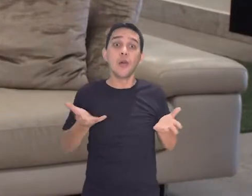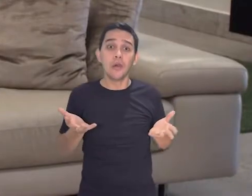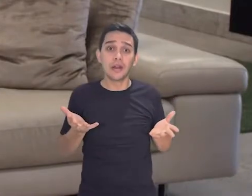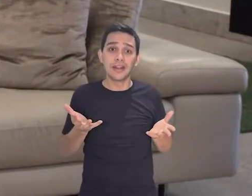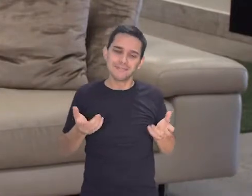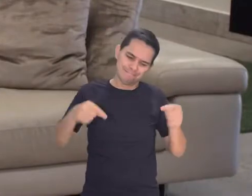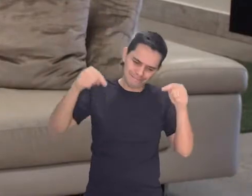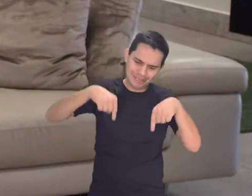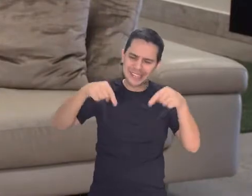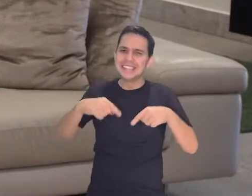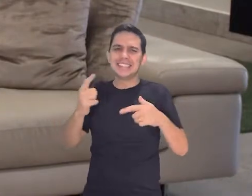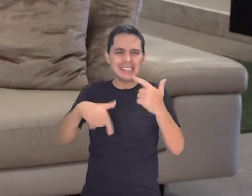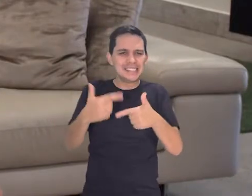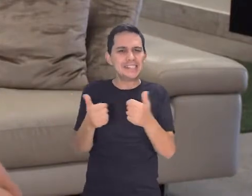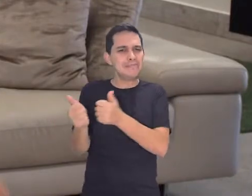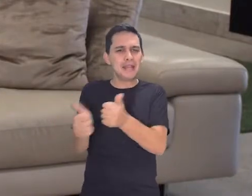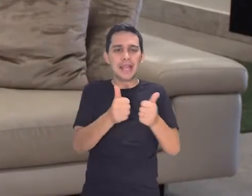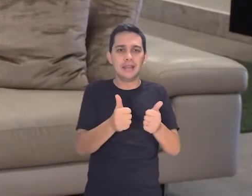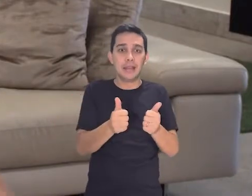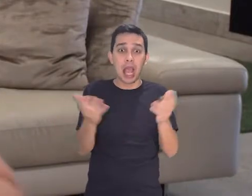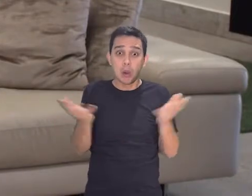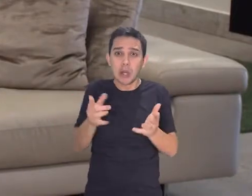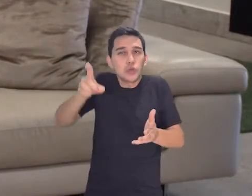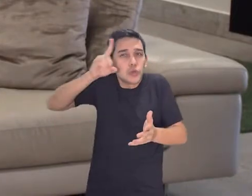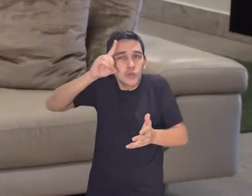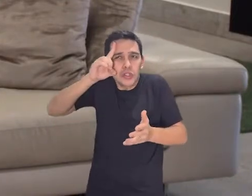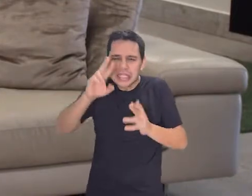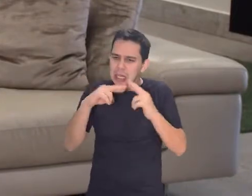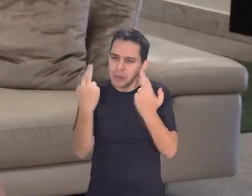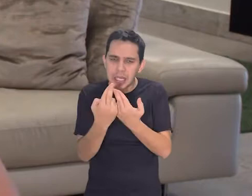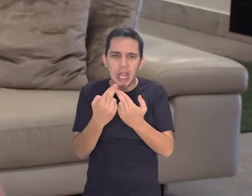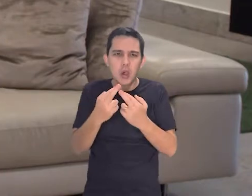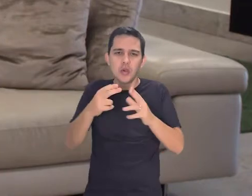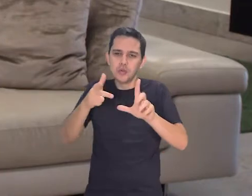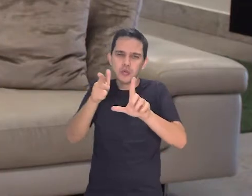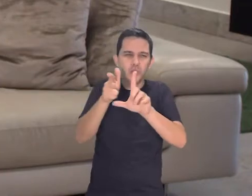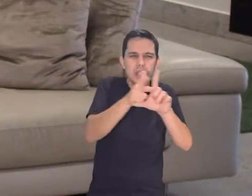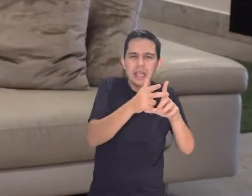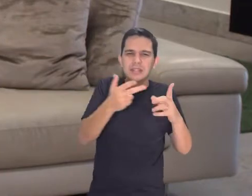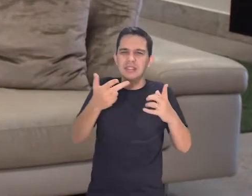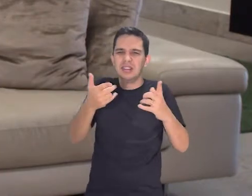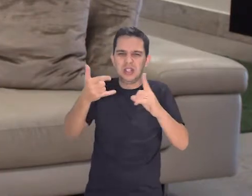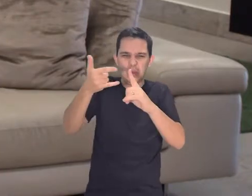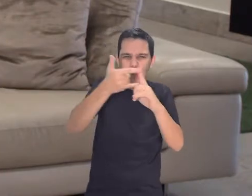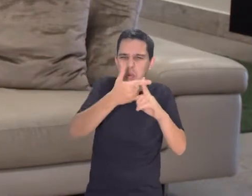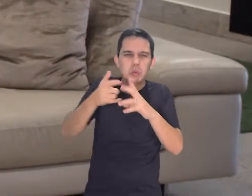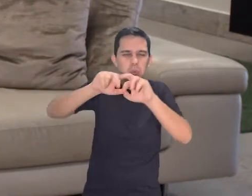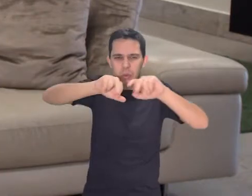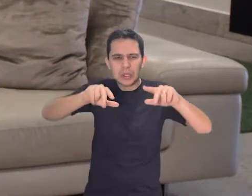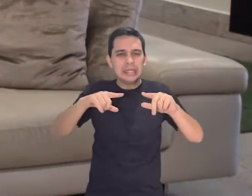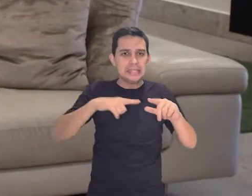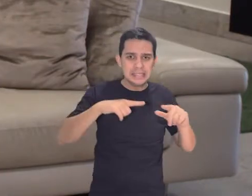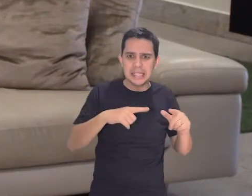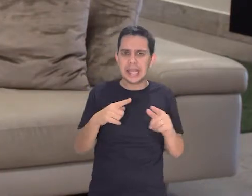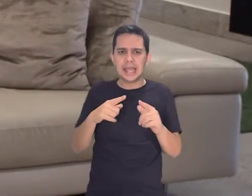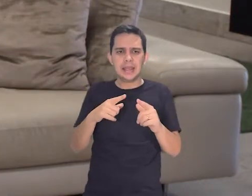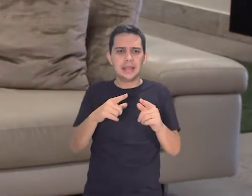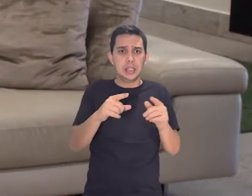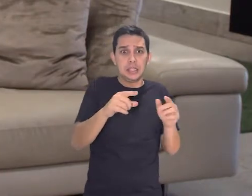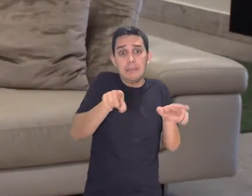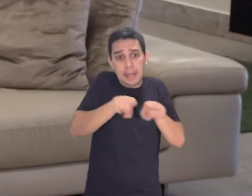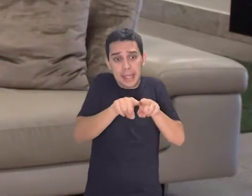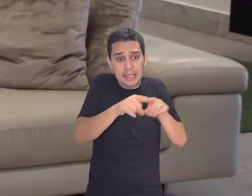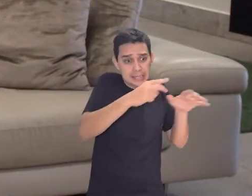tem a reunião diária via meeting, usando Trello, ferramentas que a gente tem, e semanalmente a gente tem uma reunião geral de alinhamento,